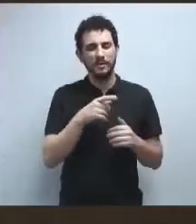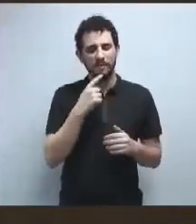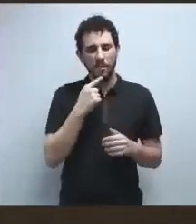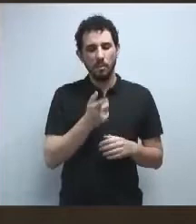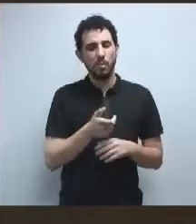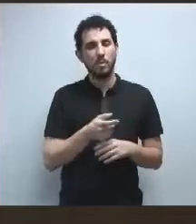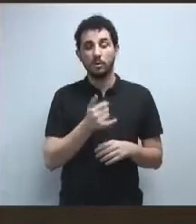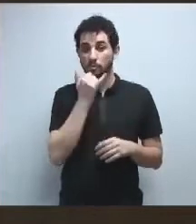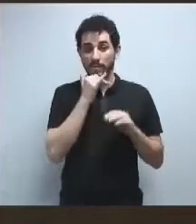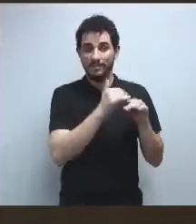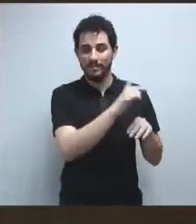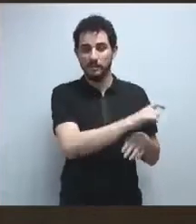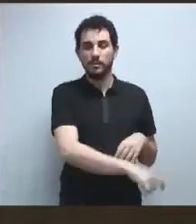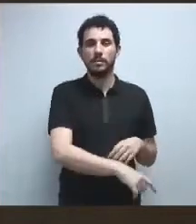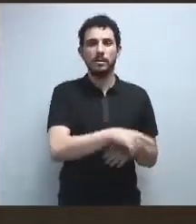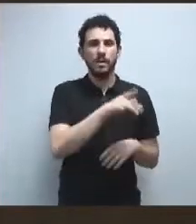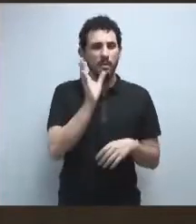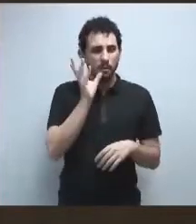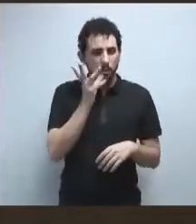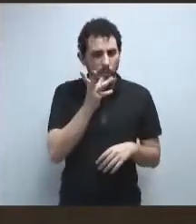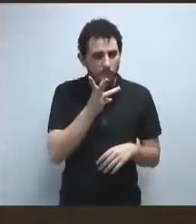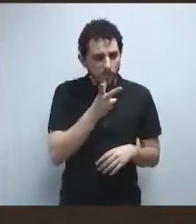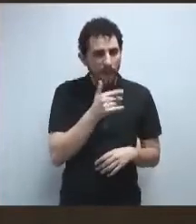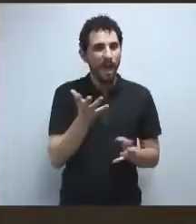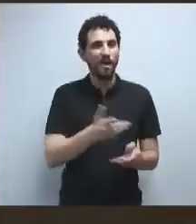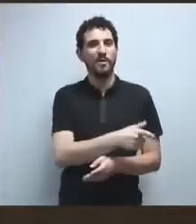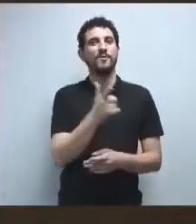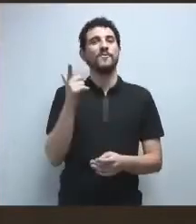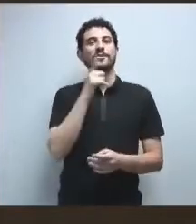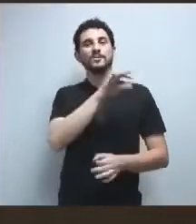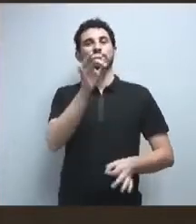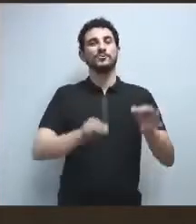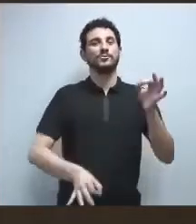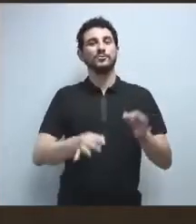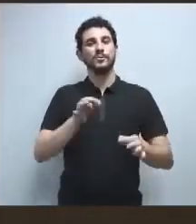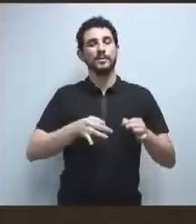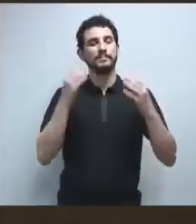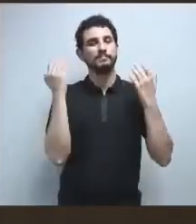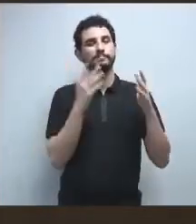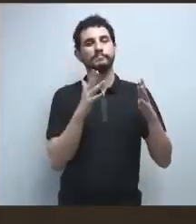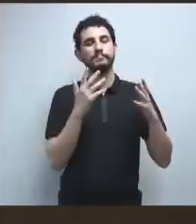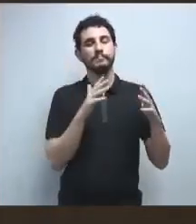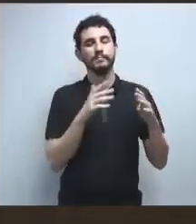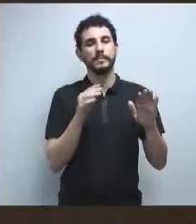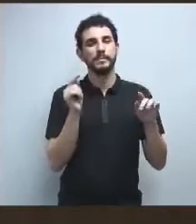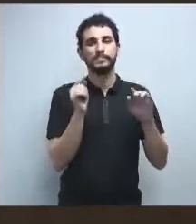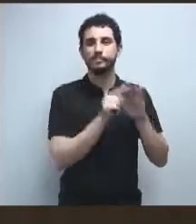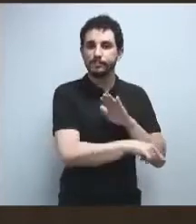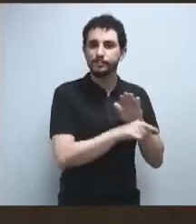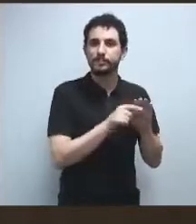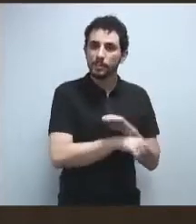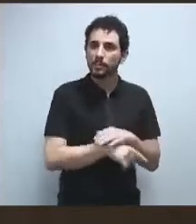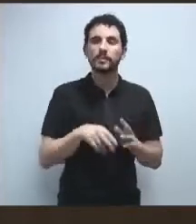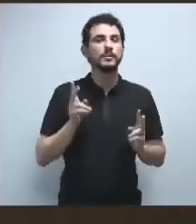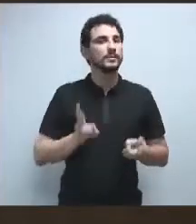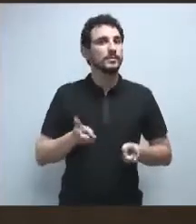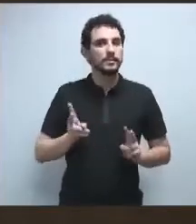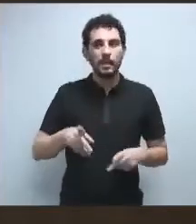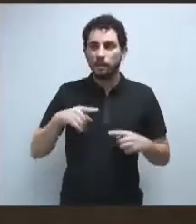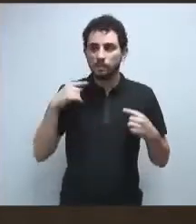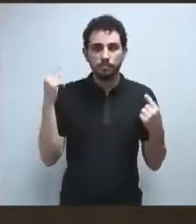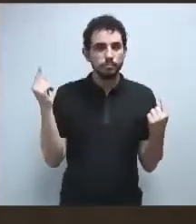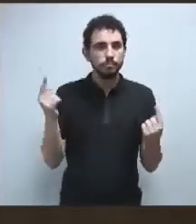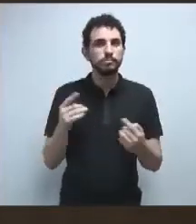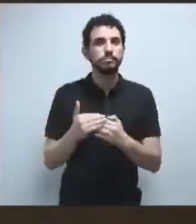tanto felizmente agora se conseguiu ser juíza então essa era esse era o